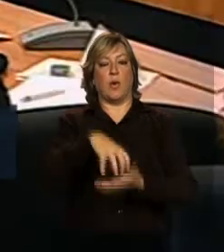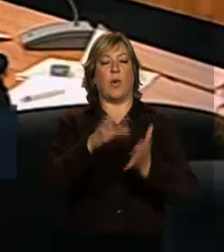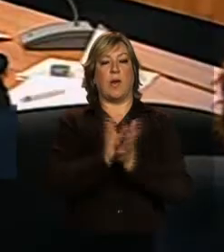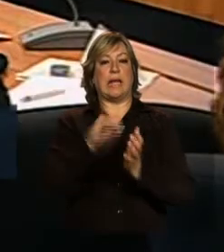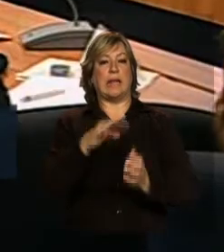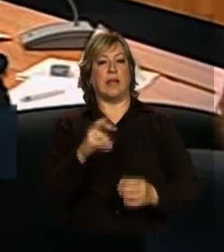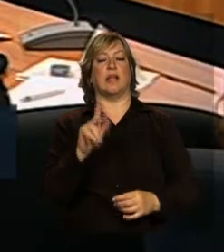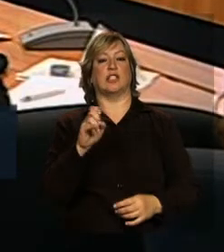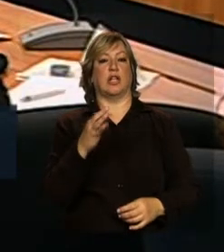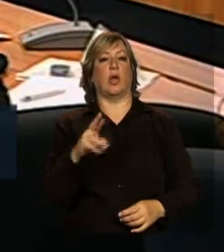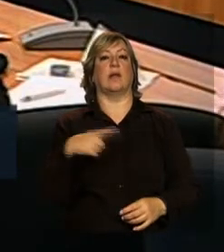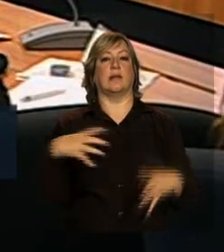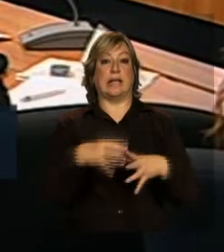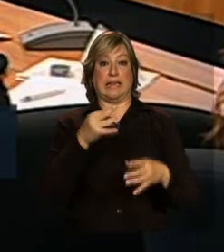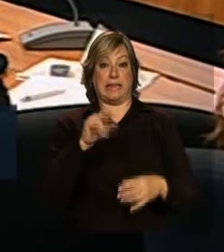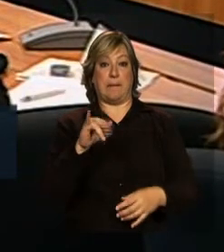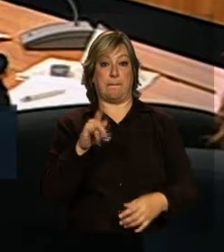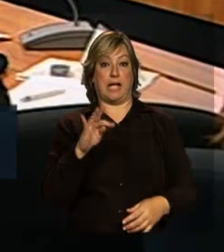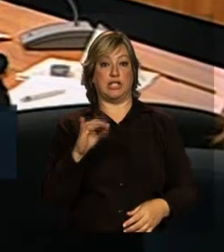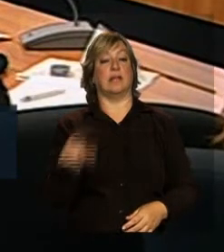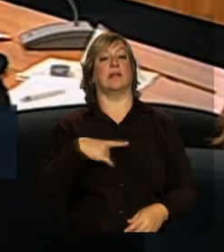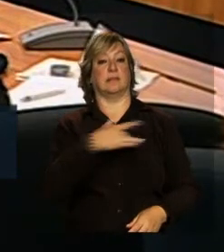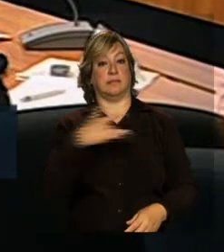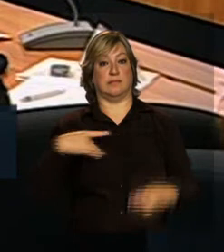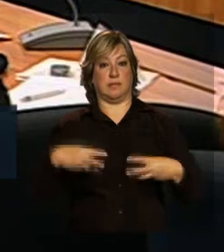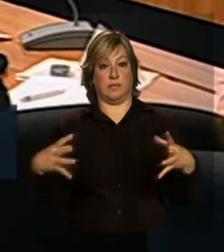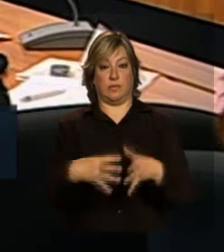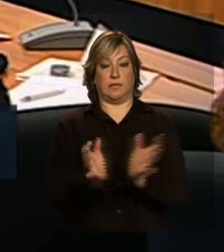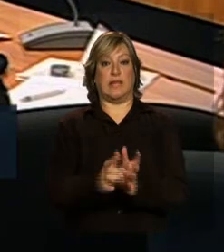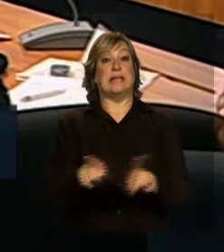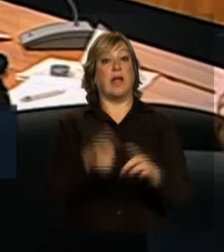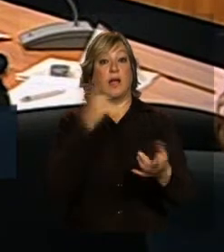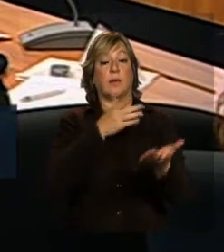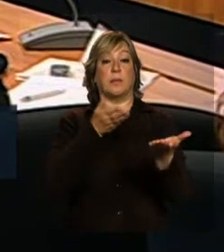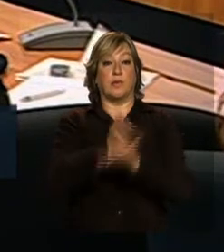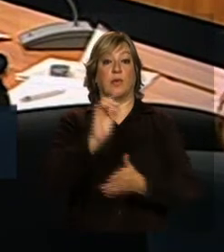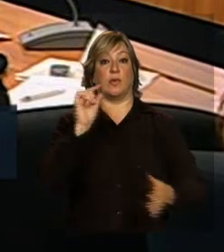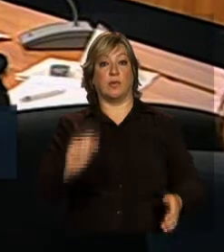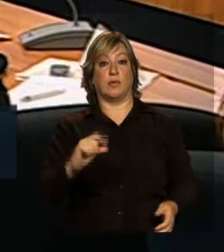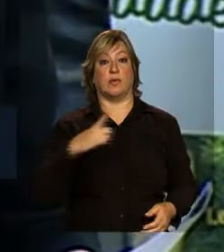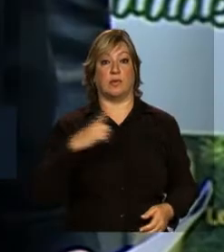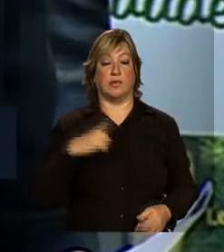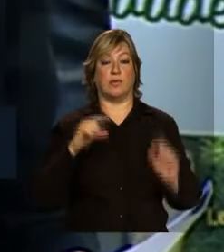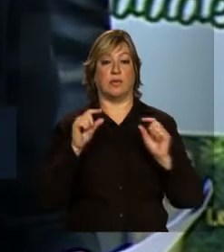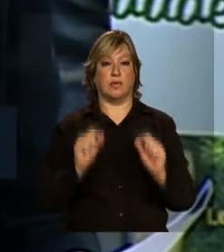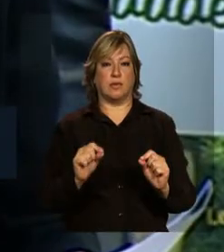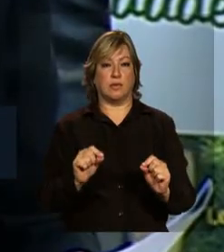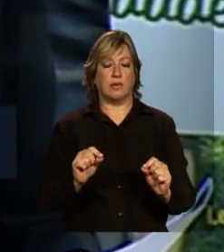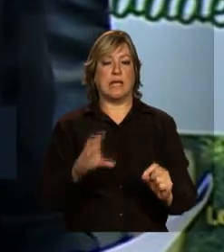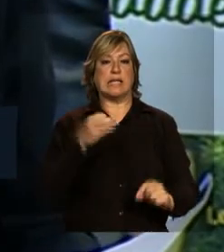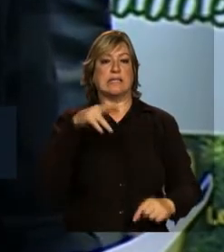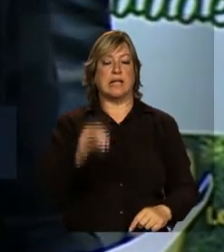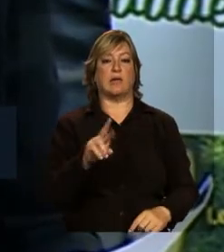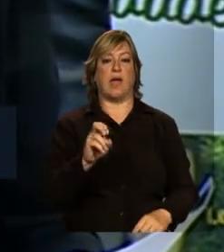intergestora tripartite do Sistema Único de Saúde. Também foram aprovadas 32 propostas de centros